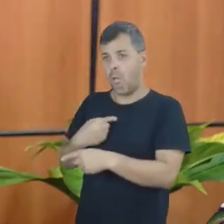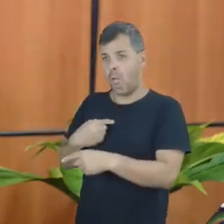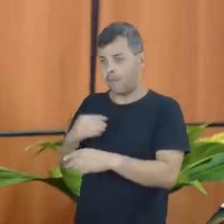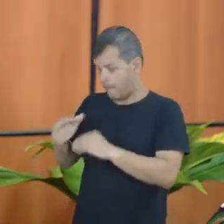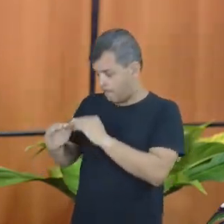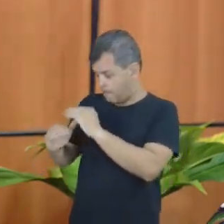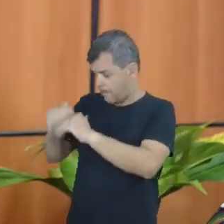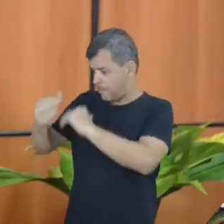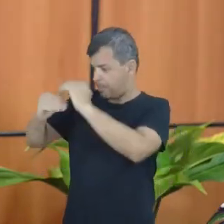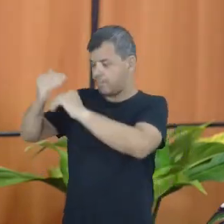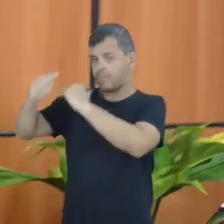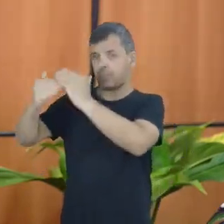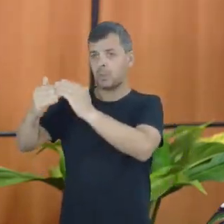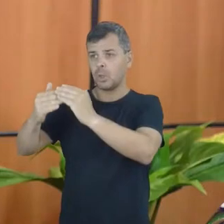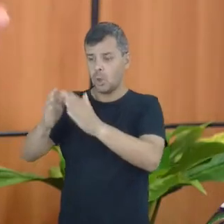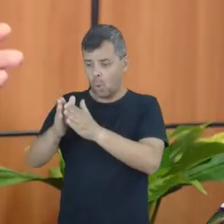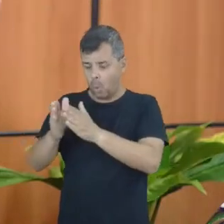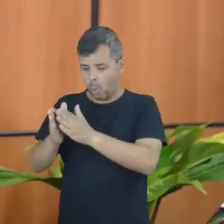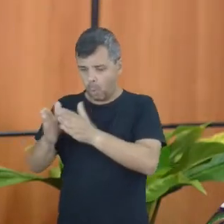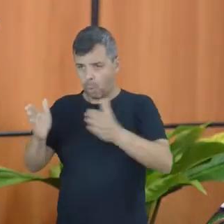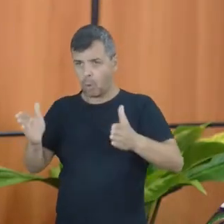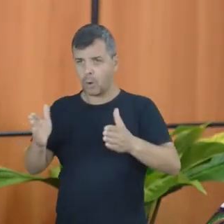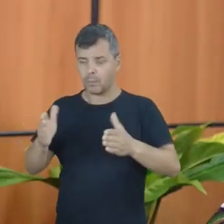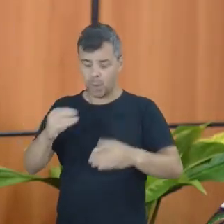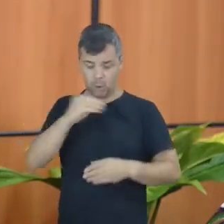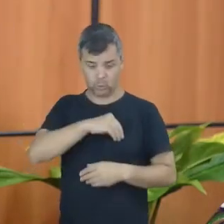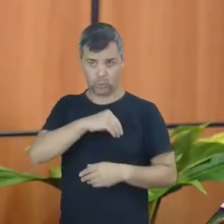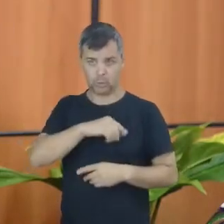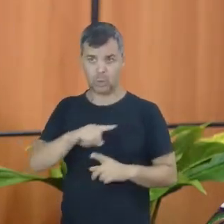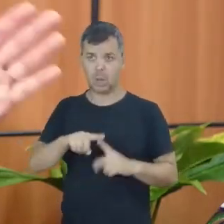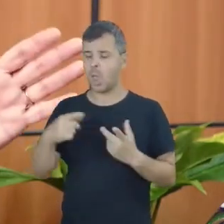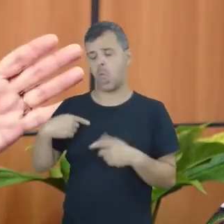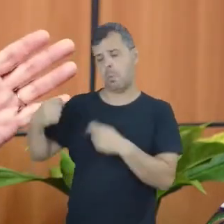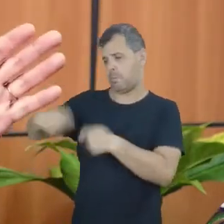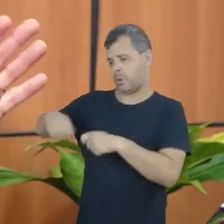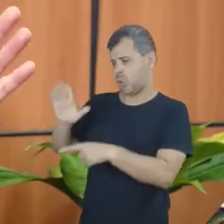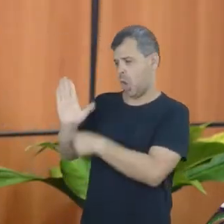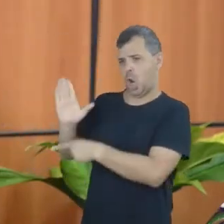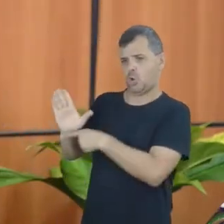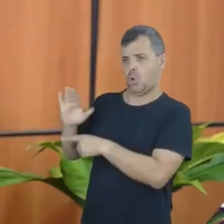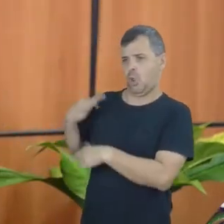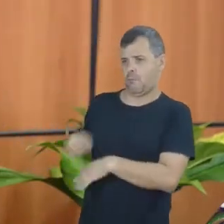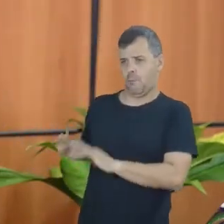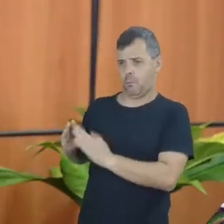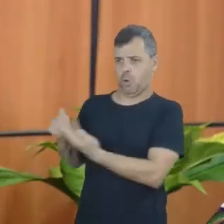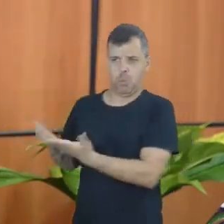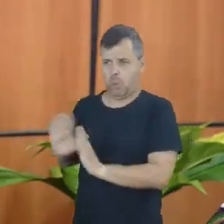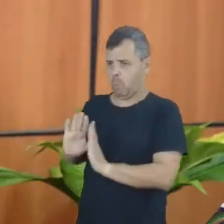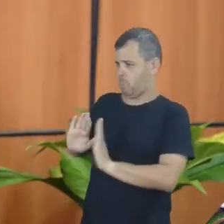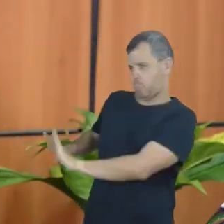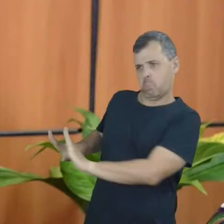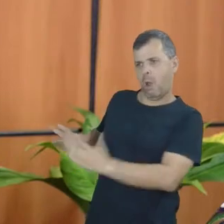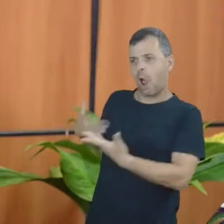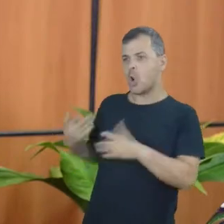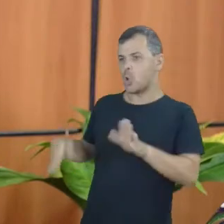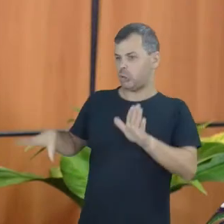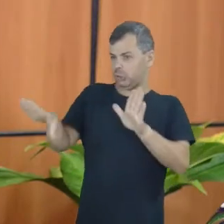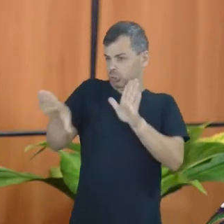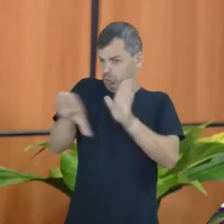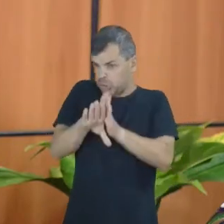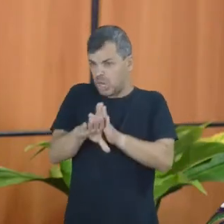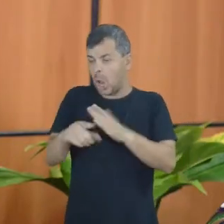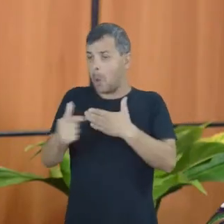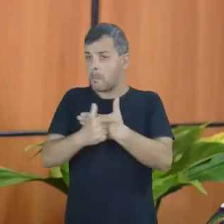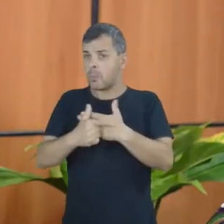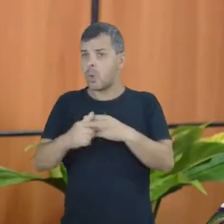venha, no tempo, ter uma renda suficiente para falar, eu não preciso mais do Bolsa Família. Ou seja, quando chegarmos nesse patamar